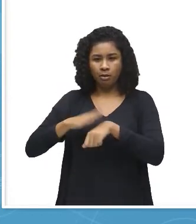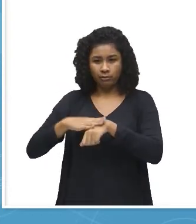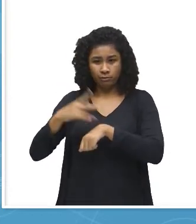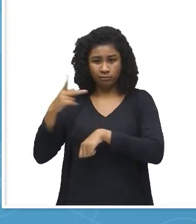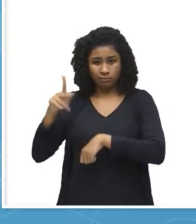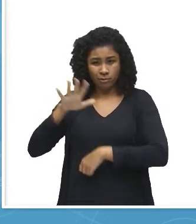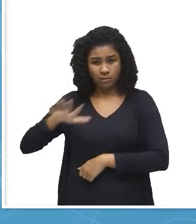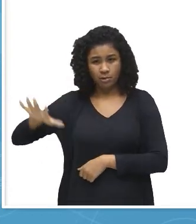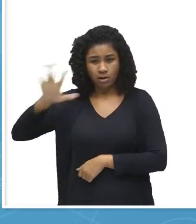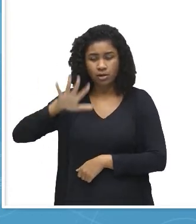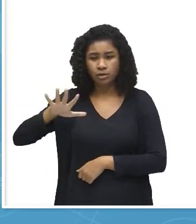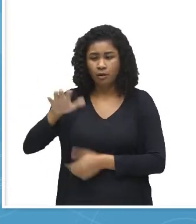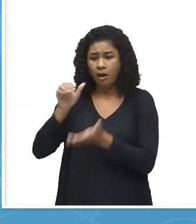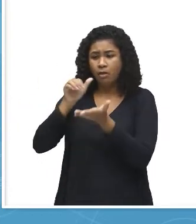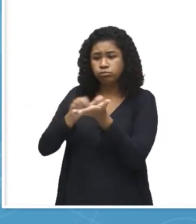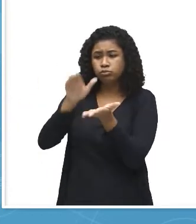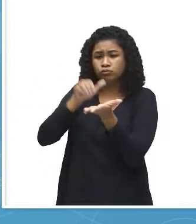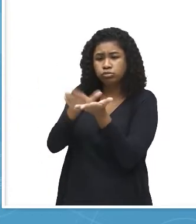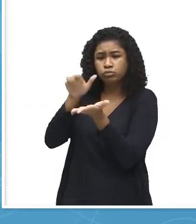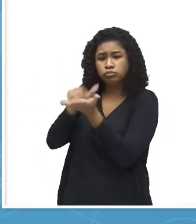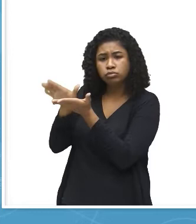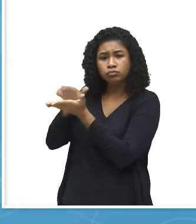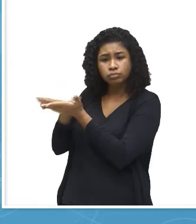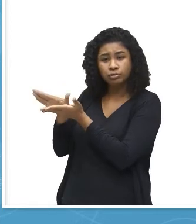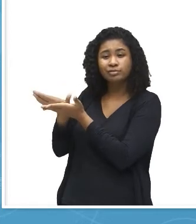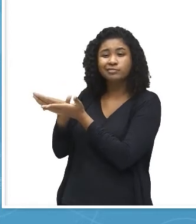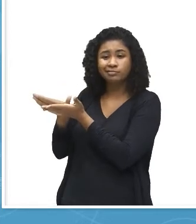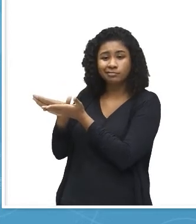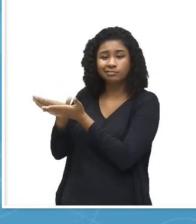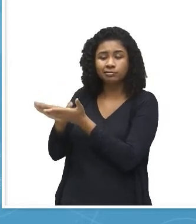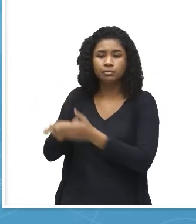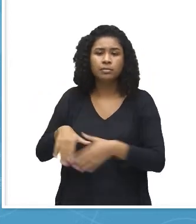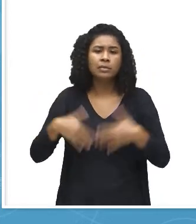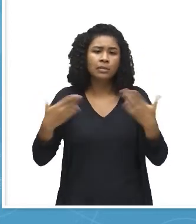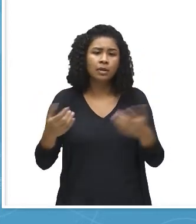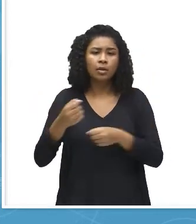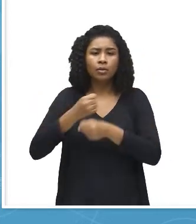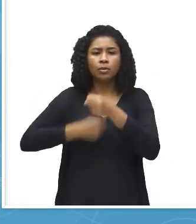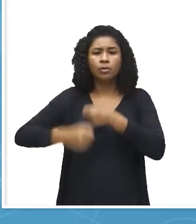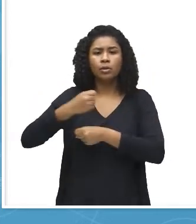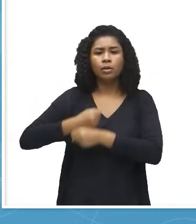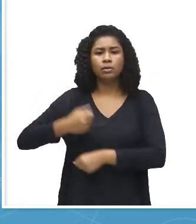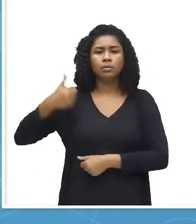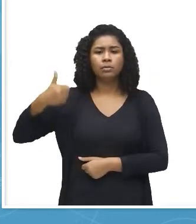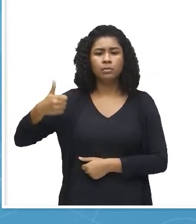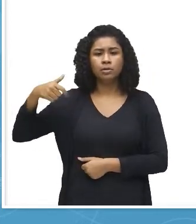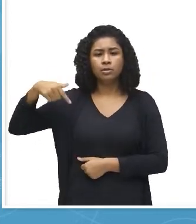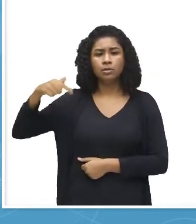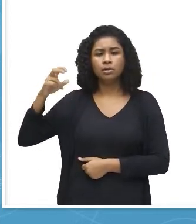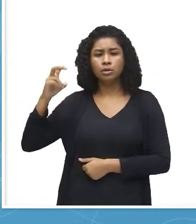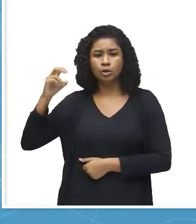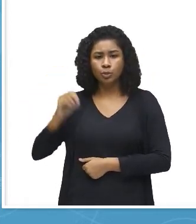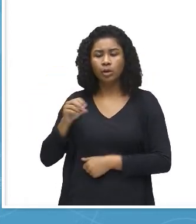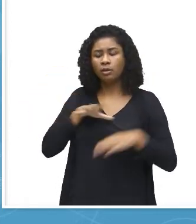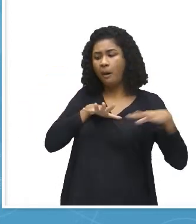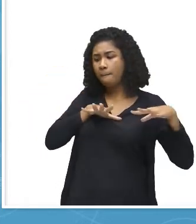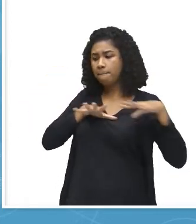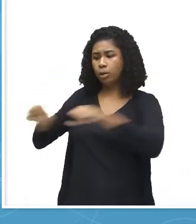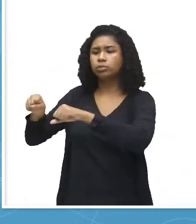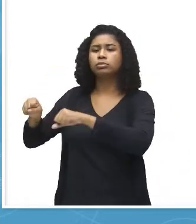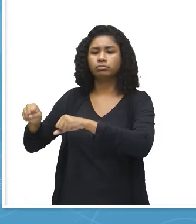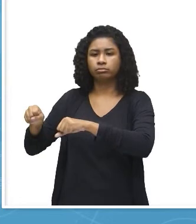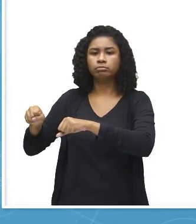europeus. Em 1750, se apossaram da Índia. Aumentaram os impostos sobre os tecidos